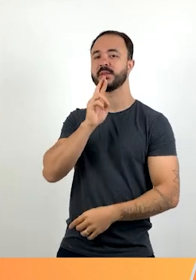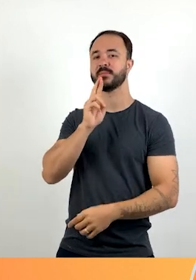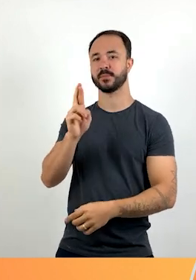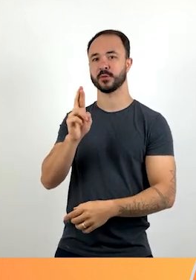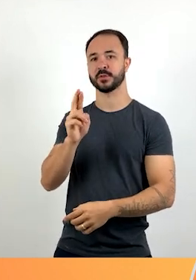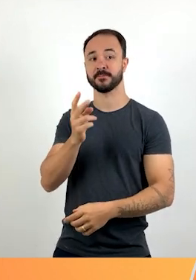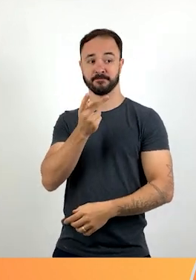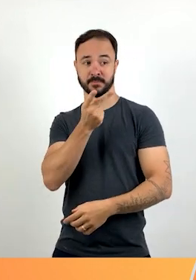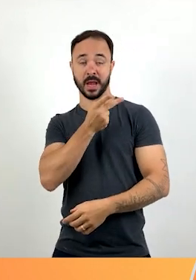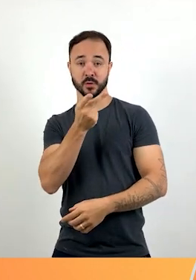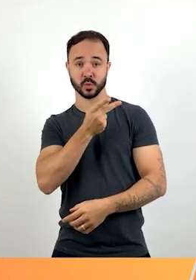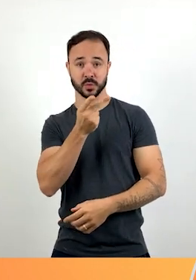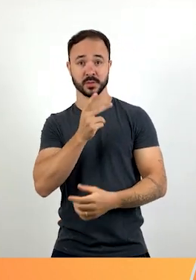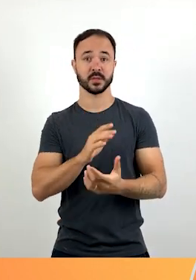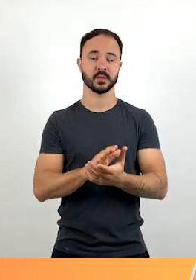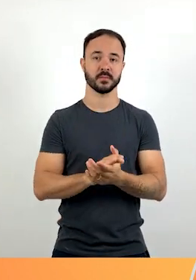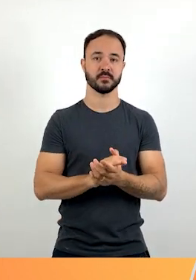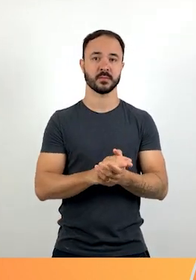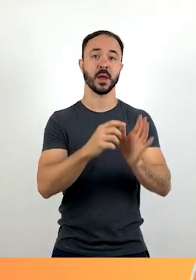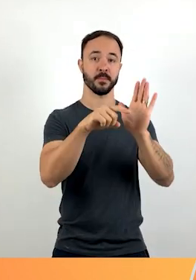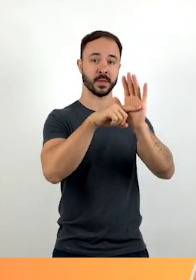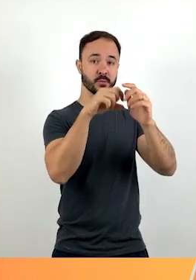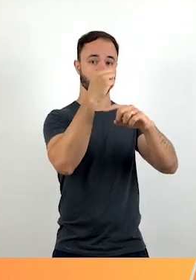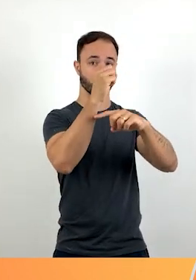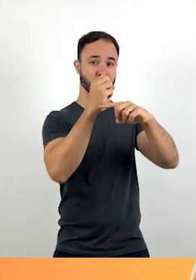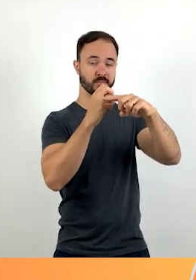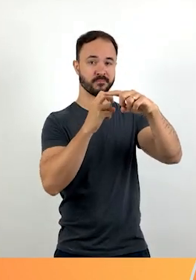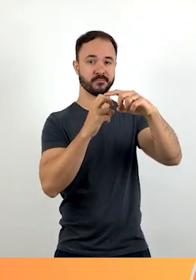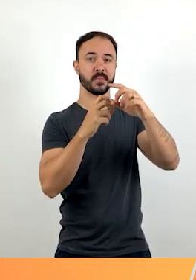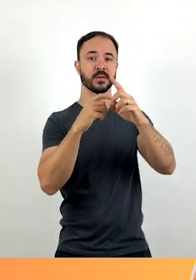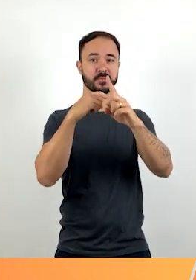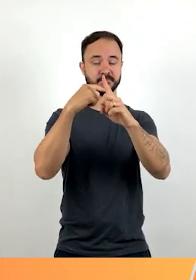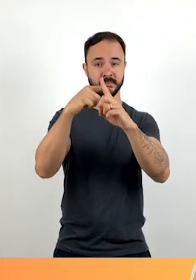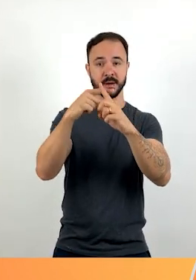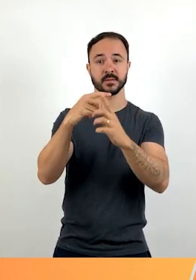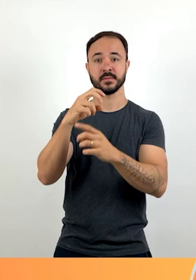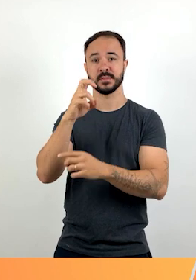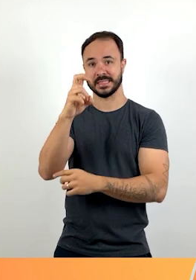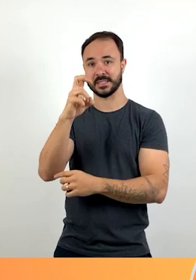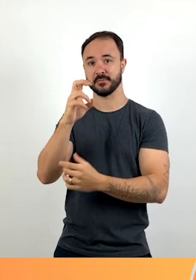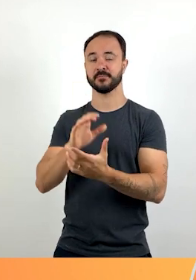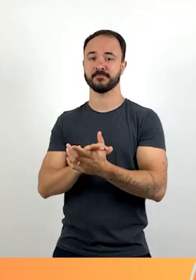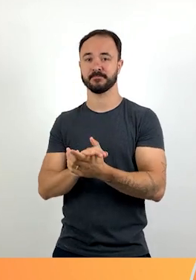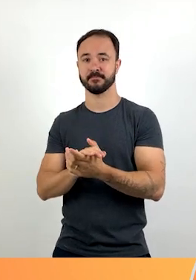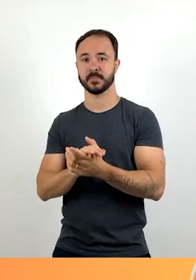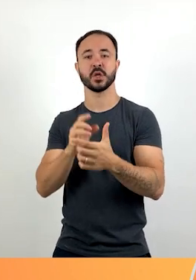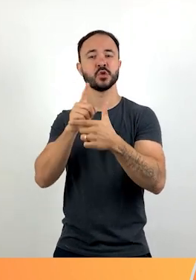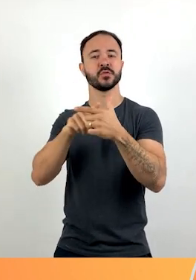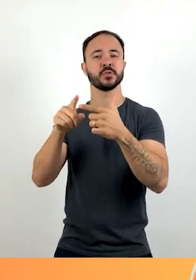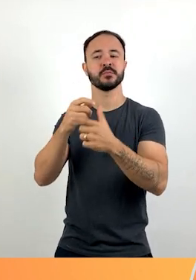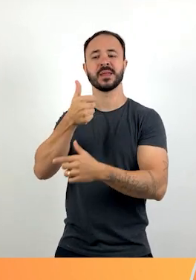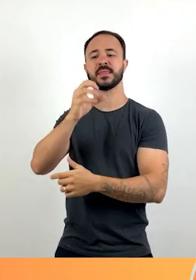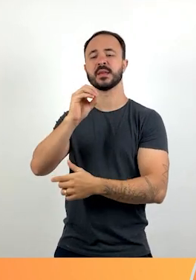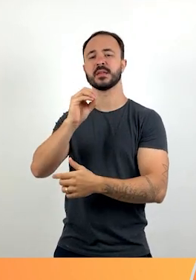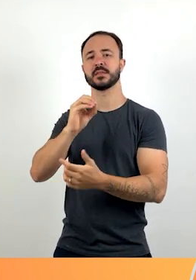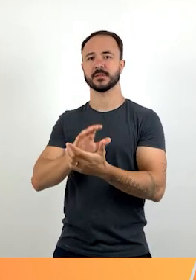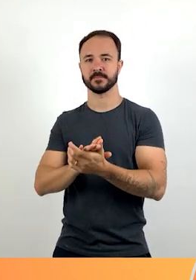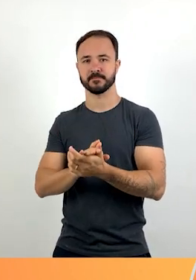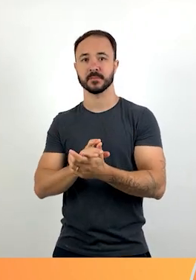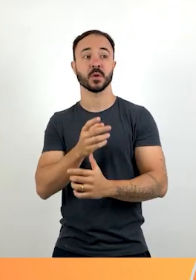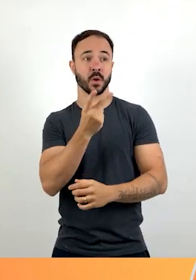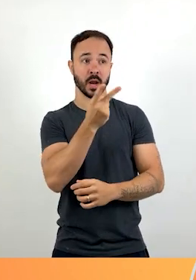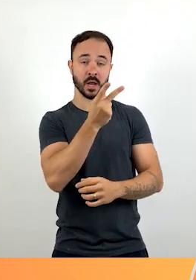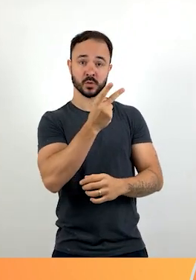5. Então eu tenho menos 8 mais 5, que é menos 3, dividido para 10. Então essas duas frações,